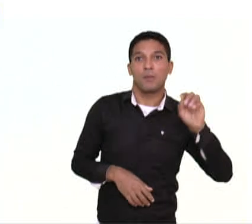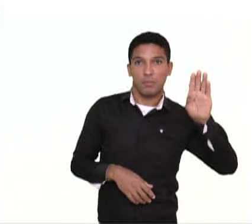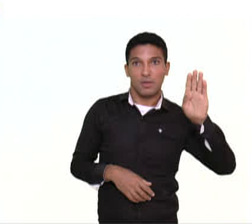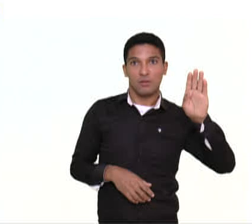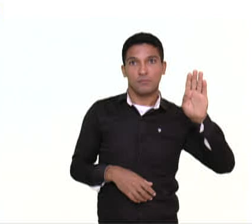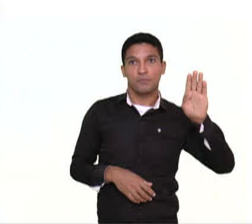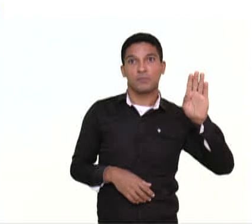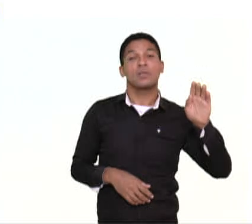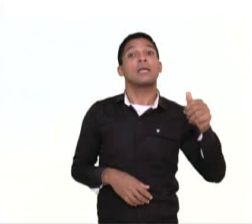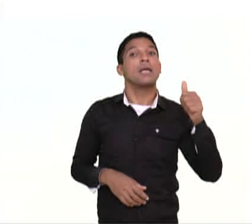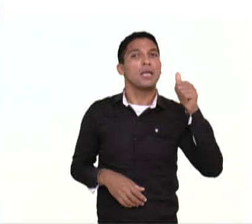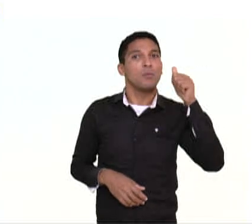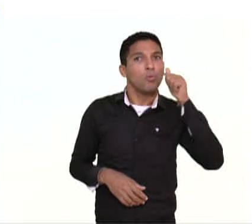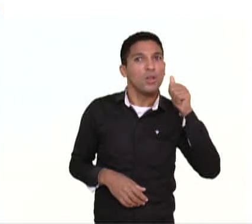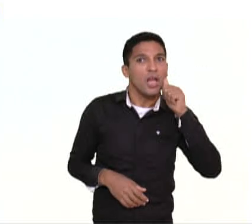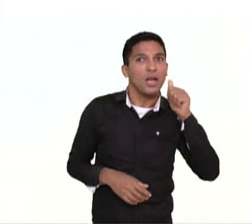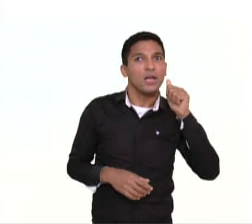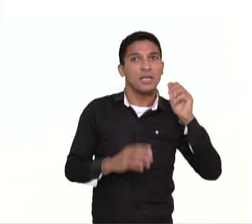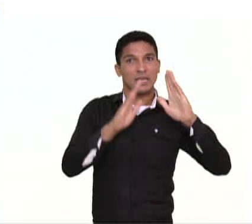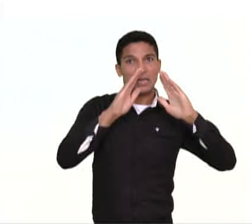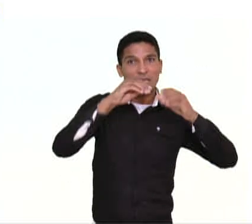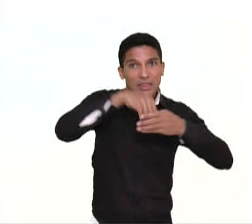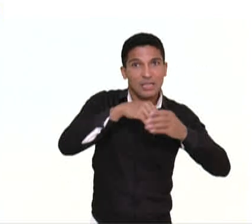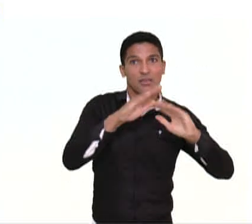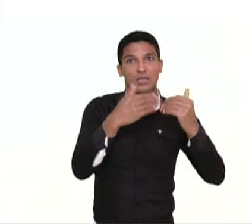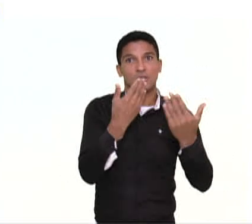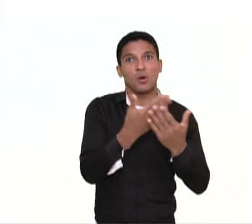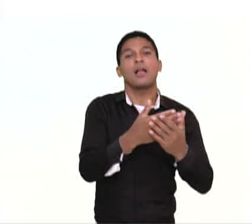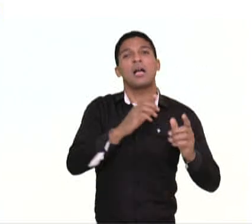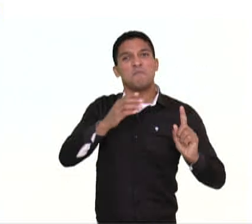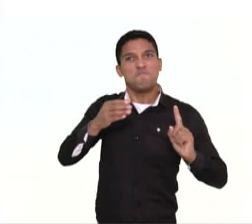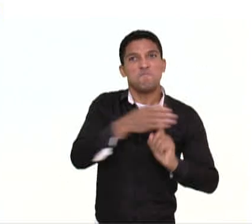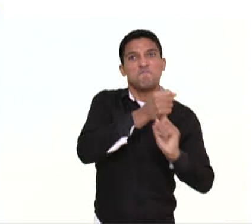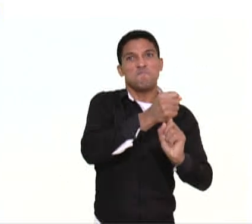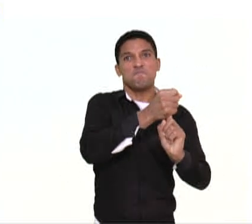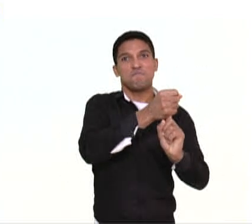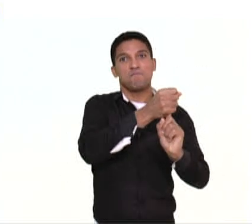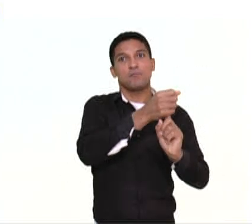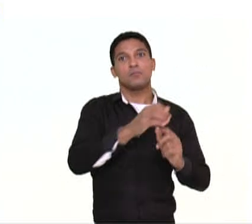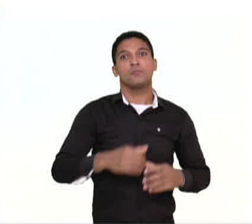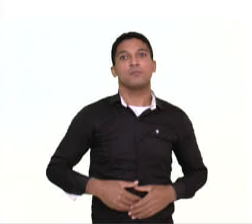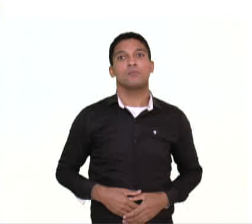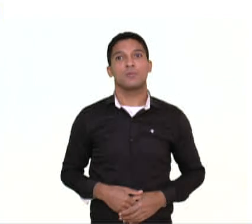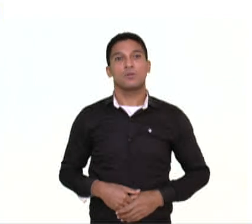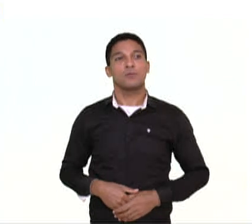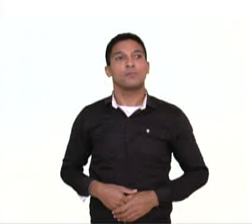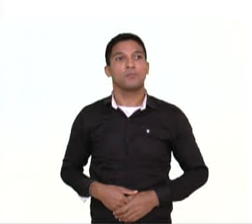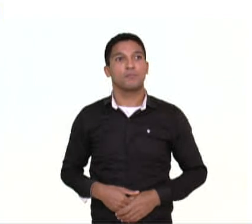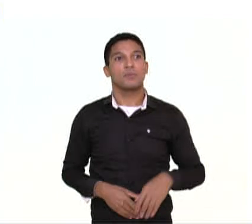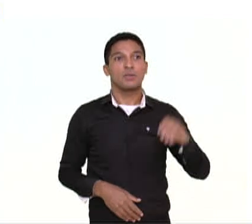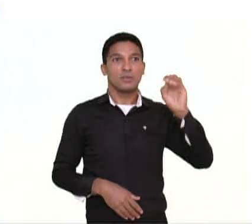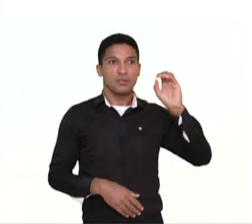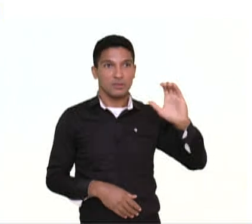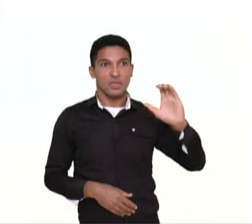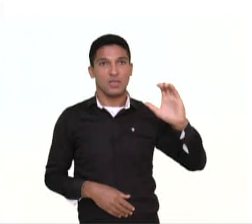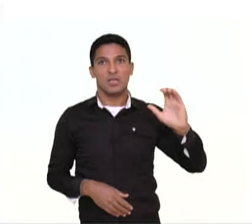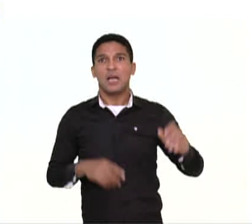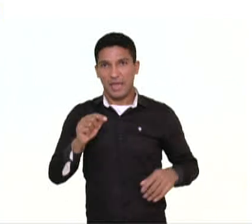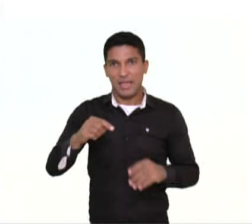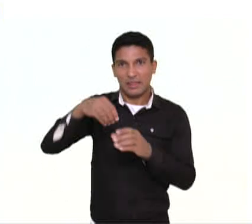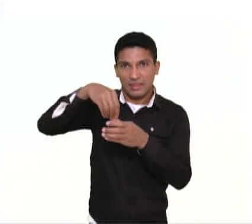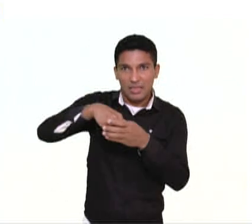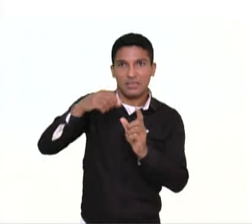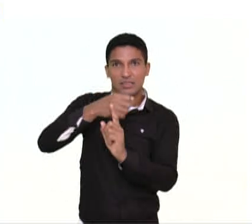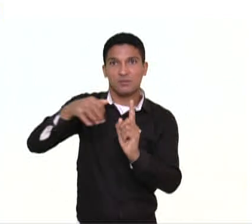exercem dentro das escolas. A letra C, ao machismo que está enraizado na sociedade e é demonstrado em atitudes